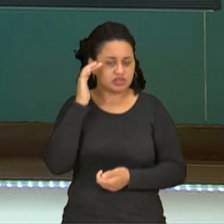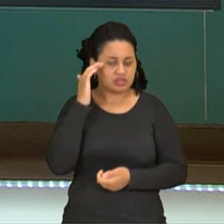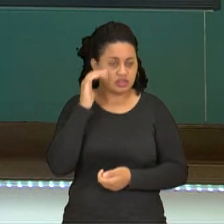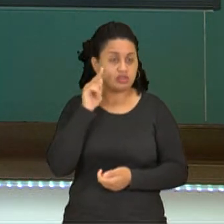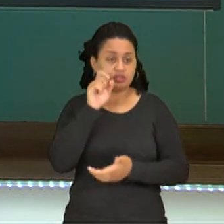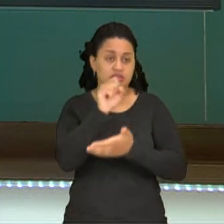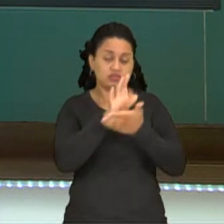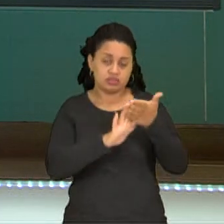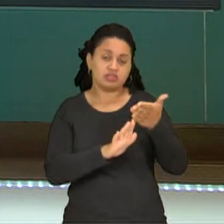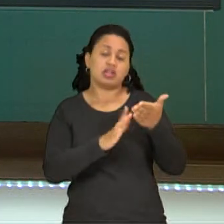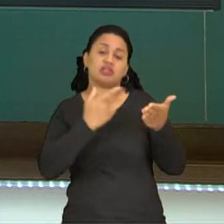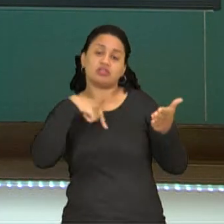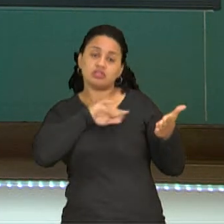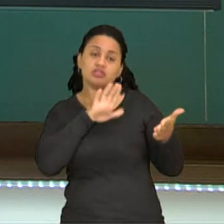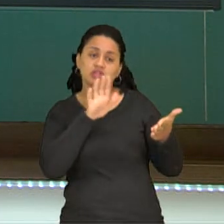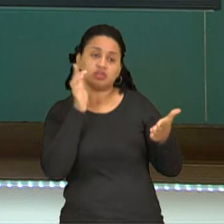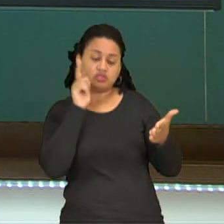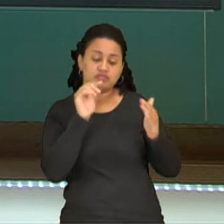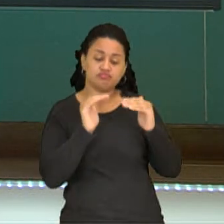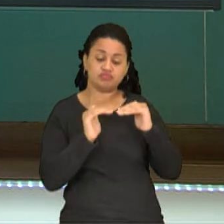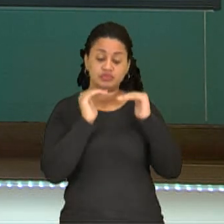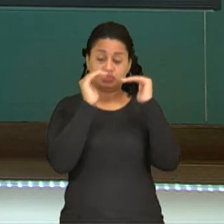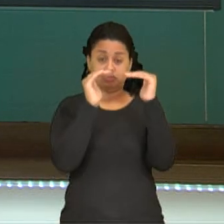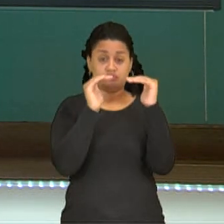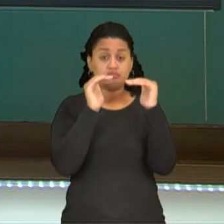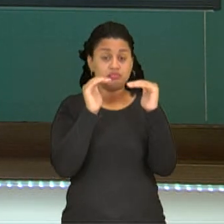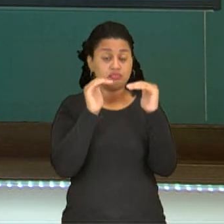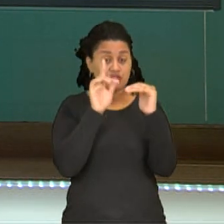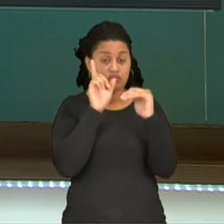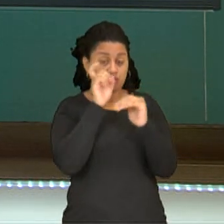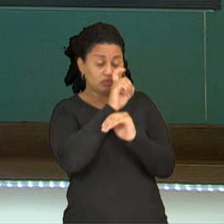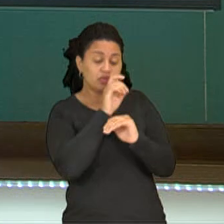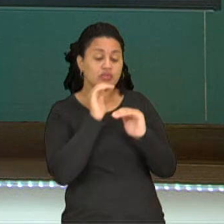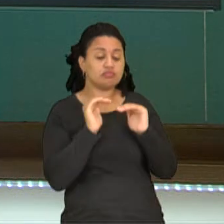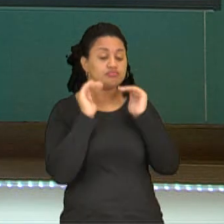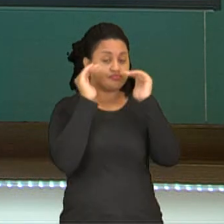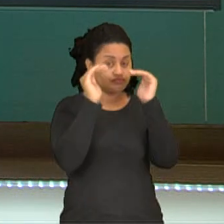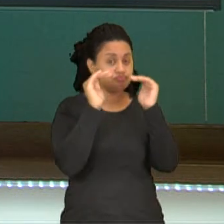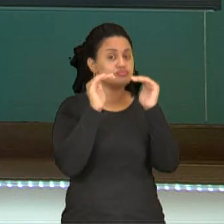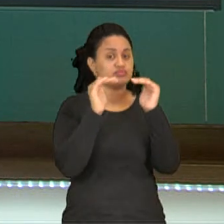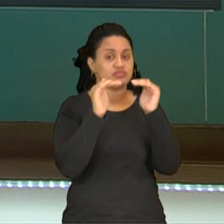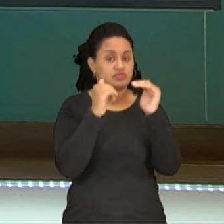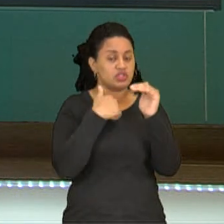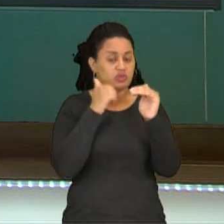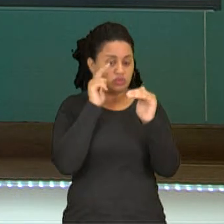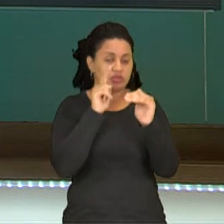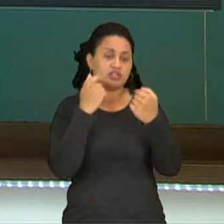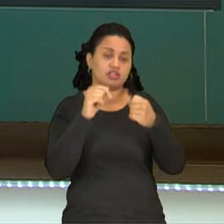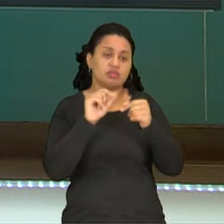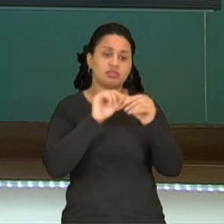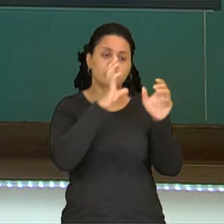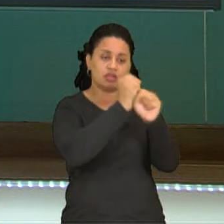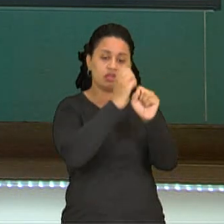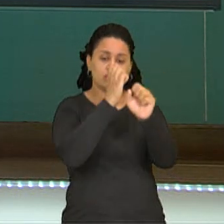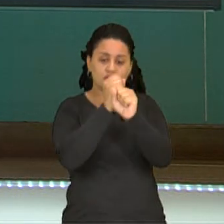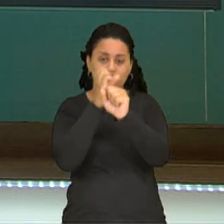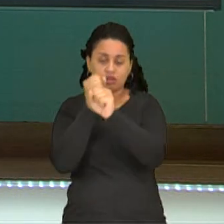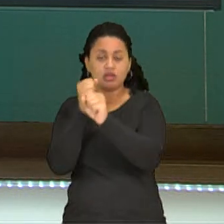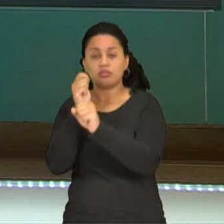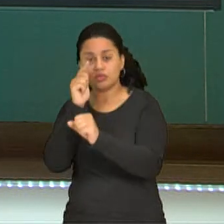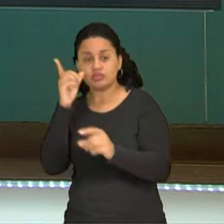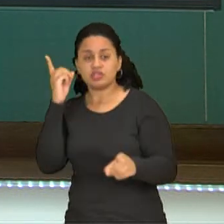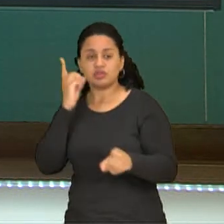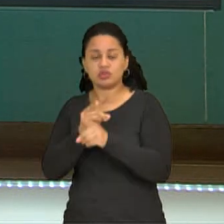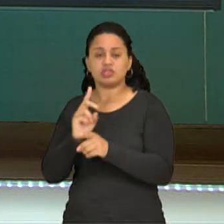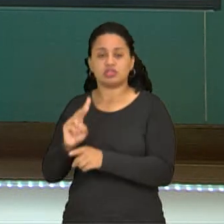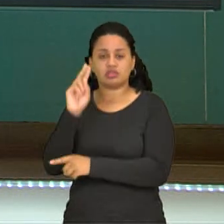agora nós fomos um nívelzinho um pouco mais acima. Nós tivemos que fazer vários cálculos para conseguir chegar à altura. Mas é